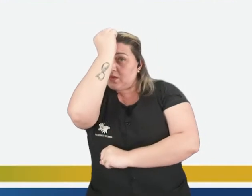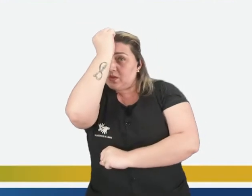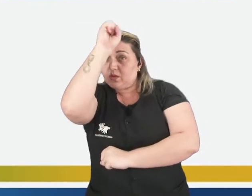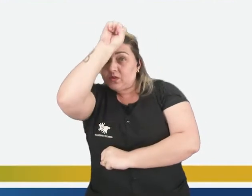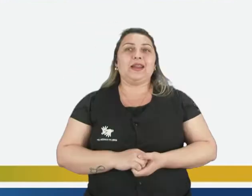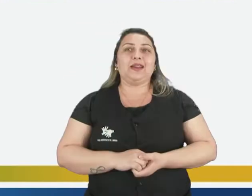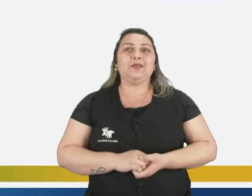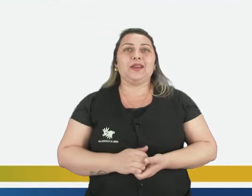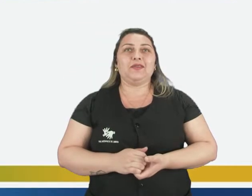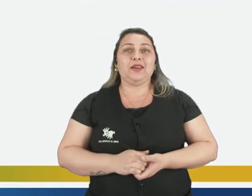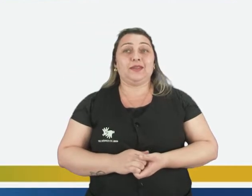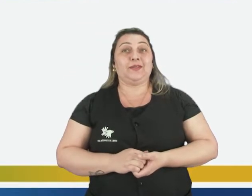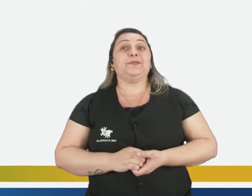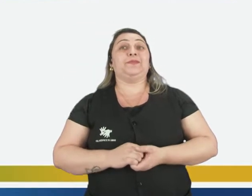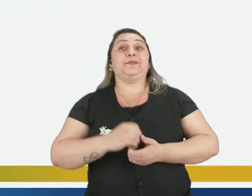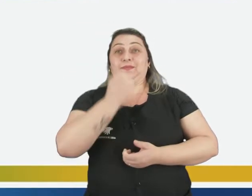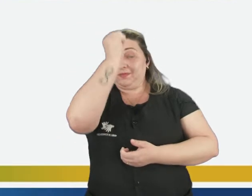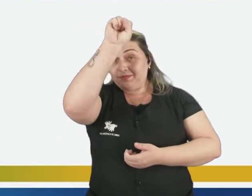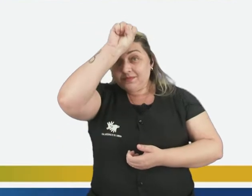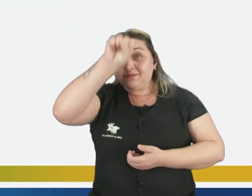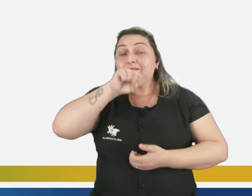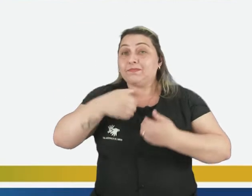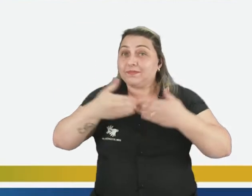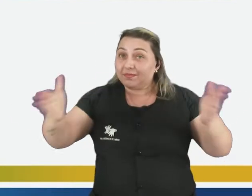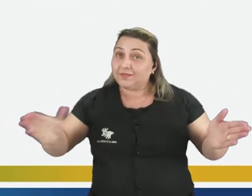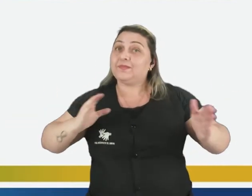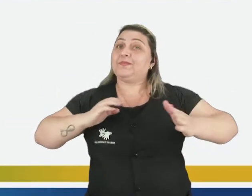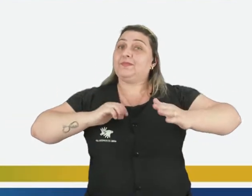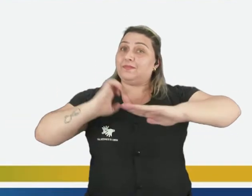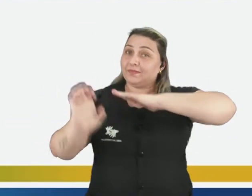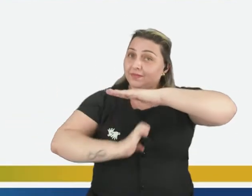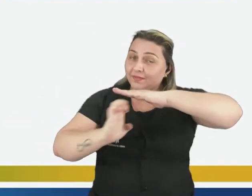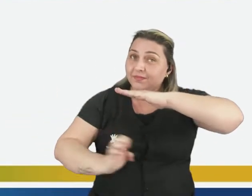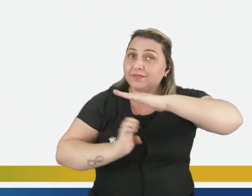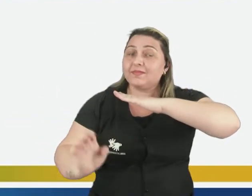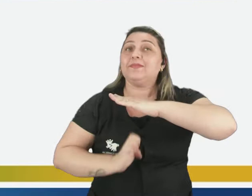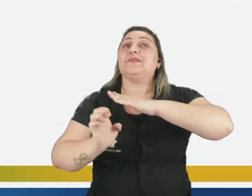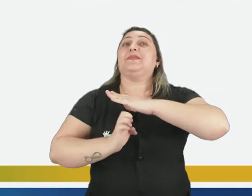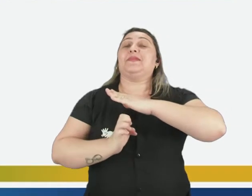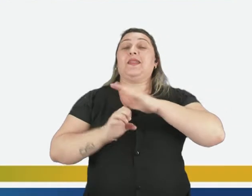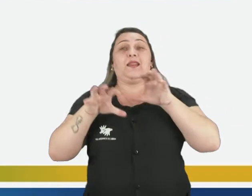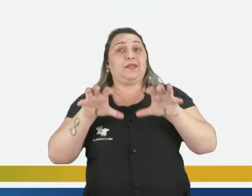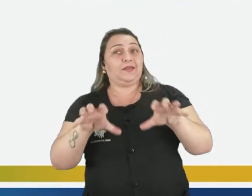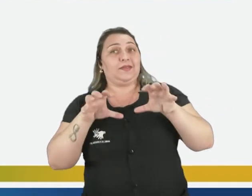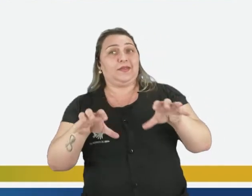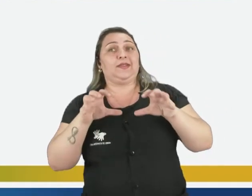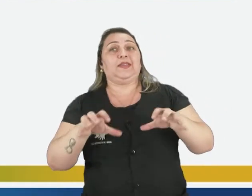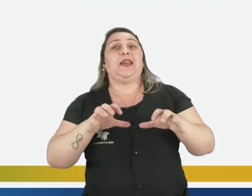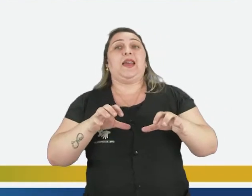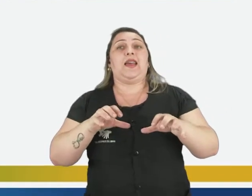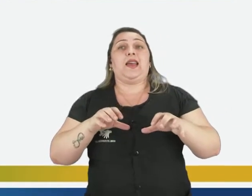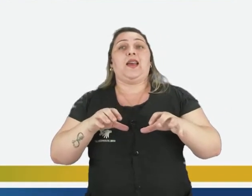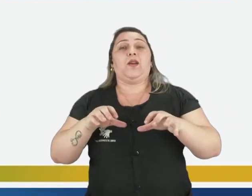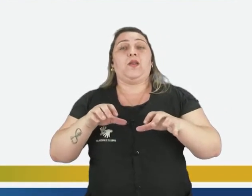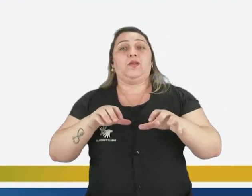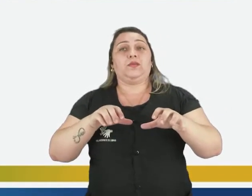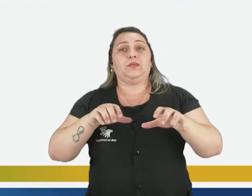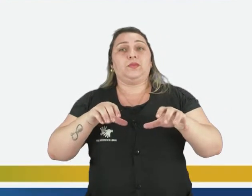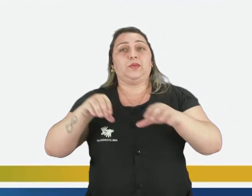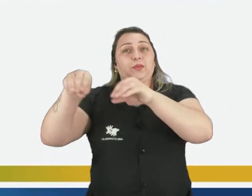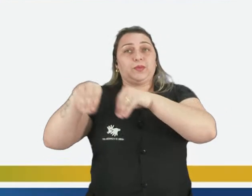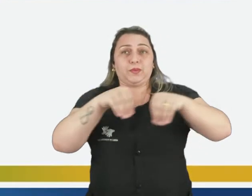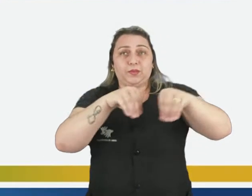país. Do socialismo à abertura do mercado. Essa é exatamente a transição que a gente quer